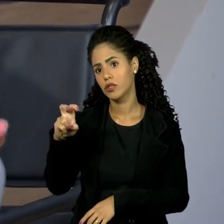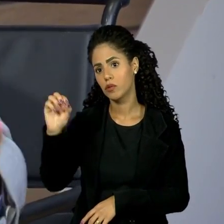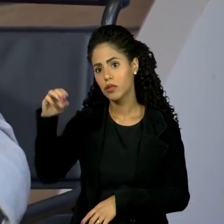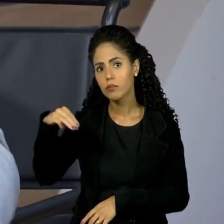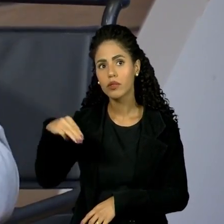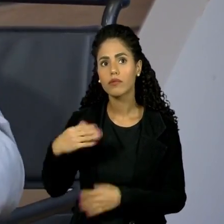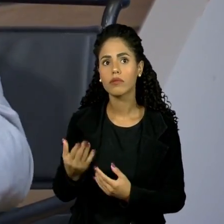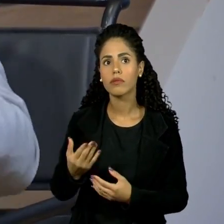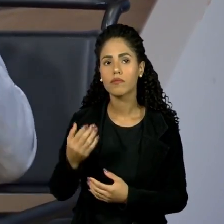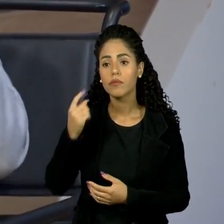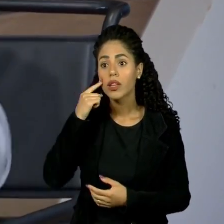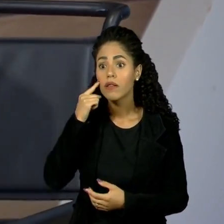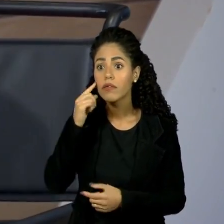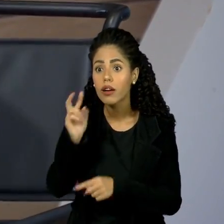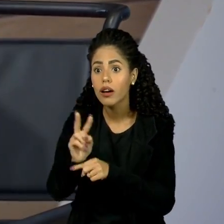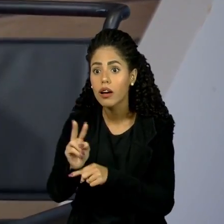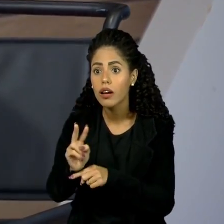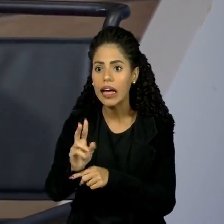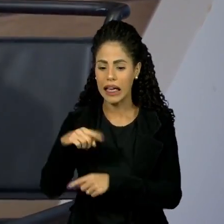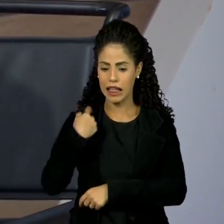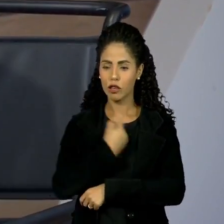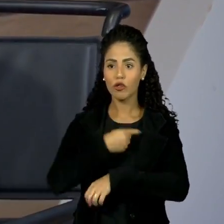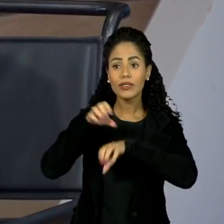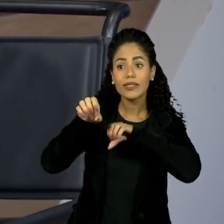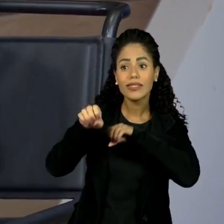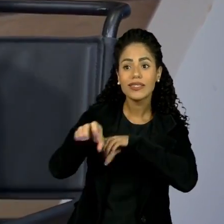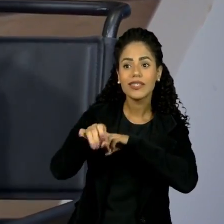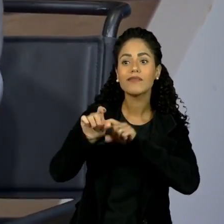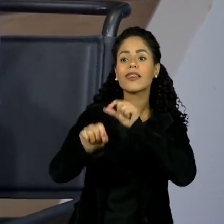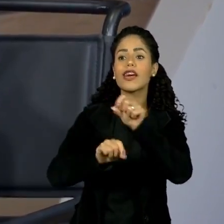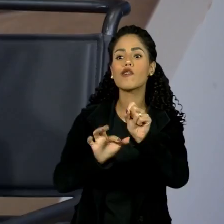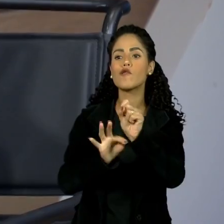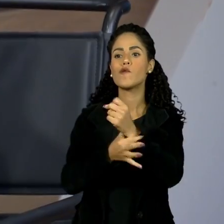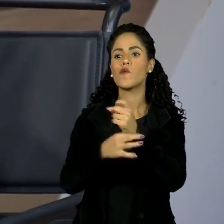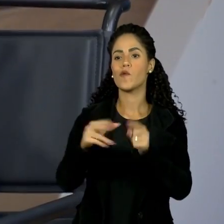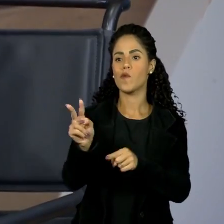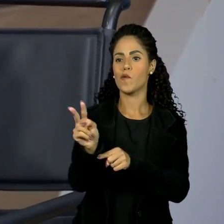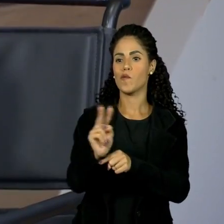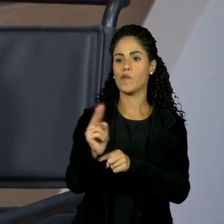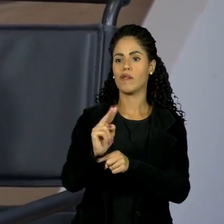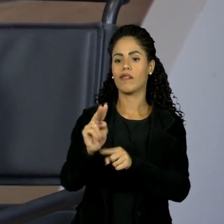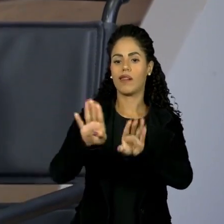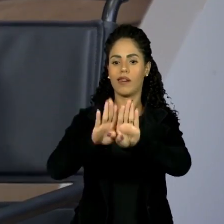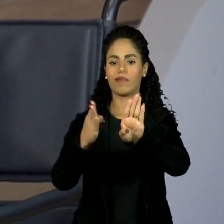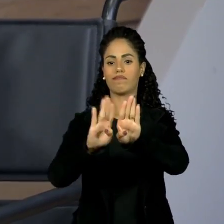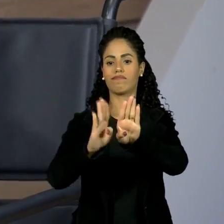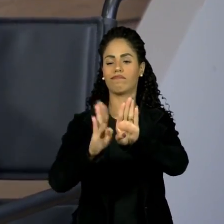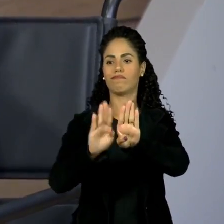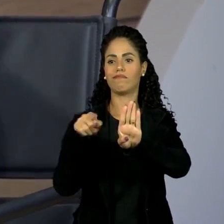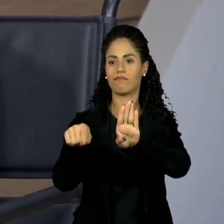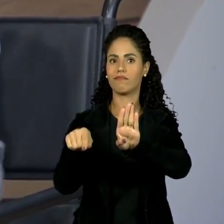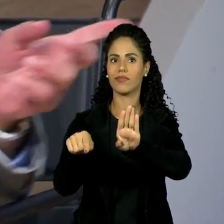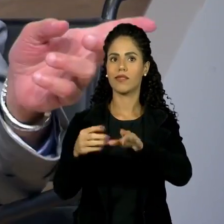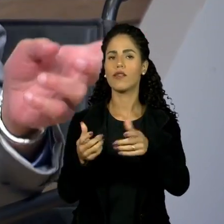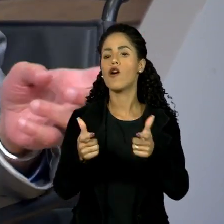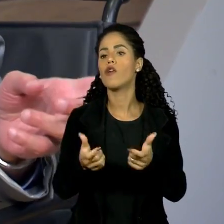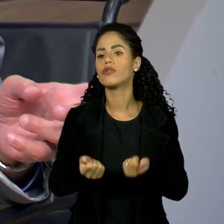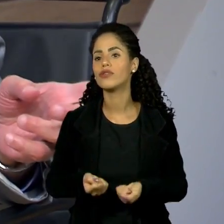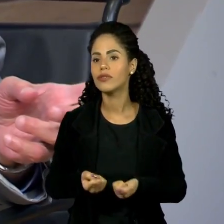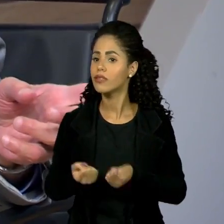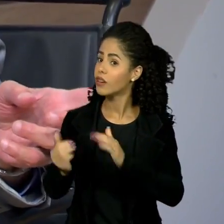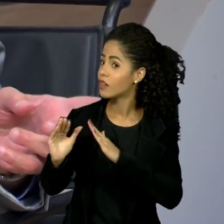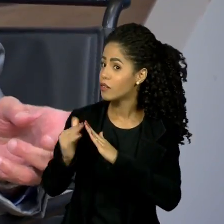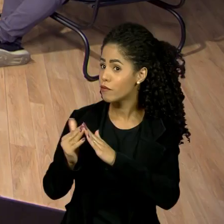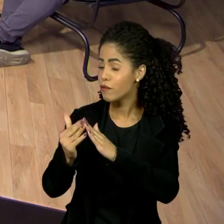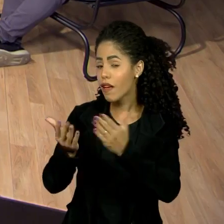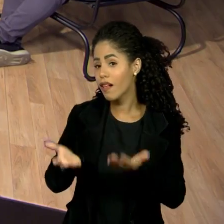Ele vai ter que ficar. Então, nós treinamos os porteiros, mas sabe de onde eles majoritariamente vêm? Das favelas.